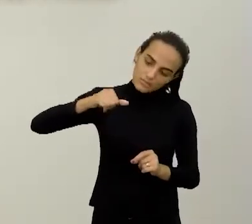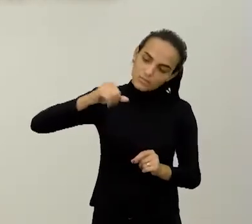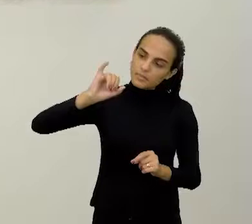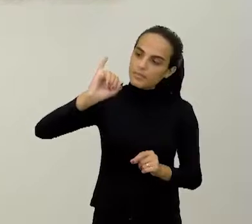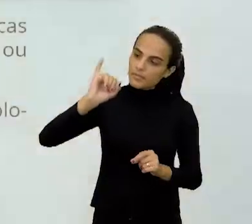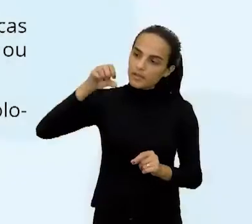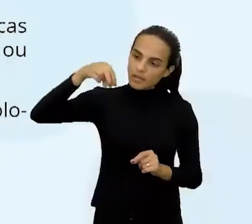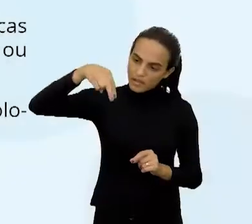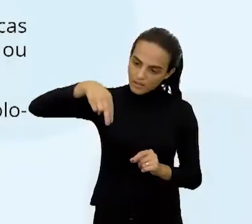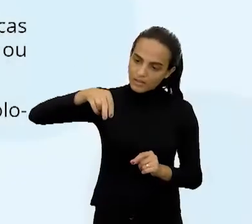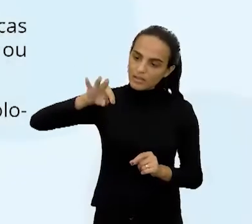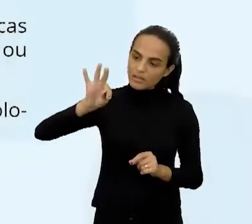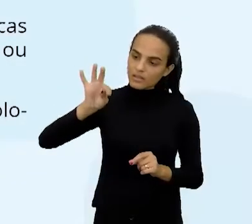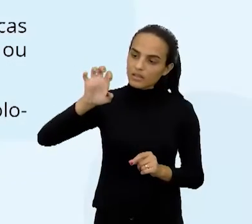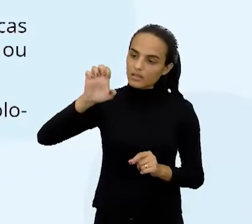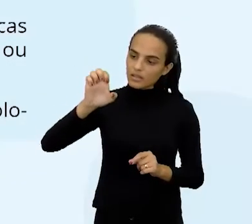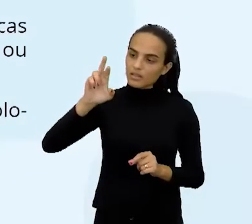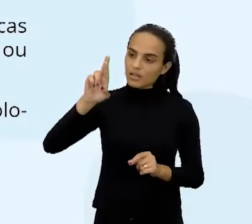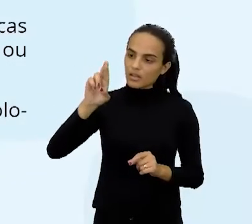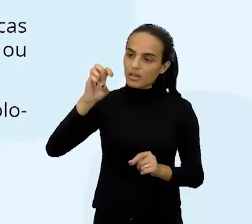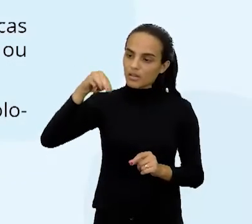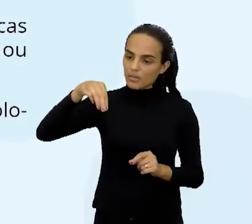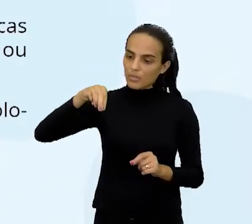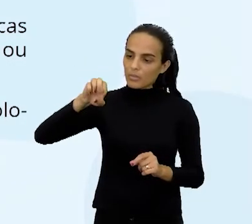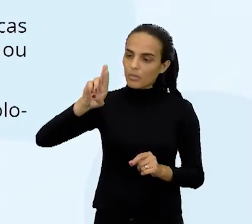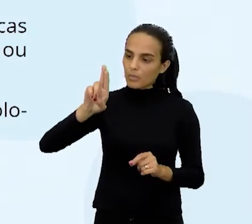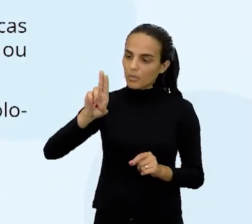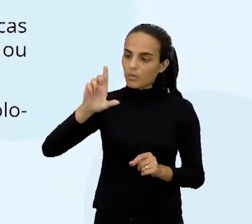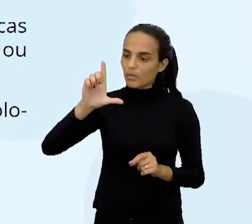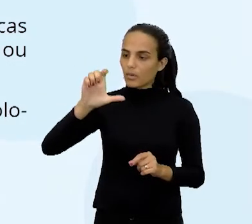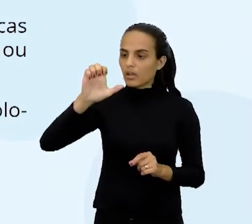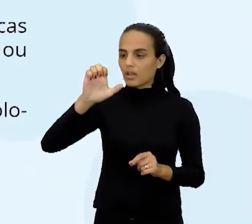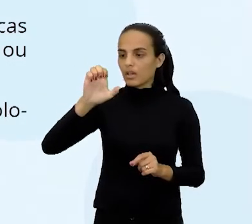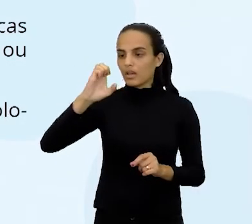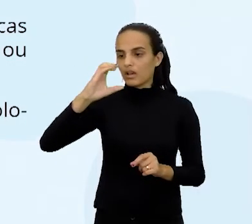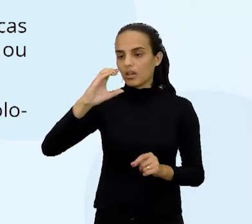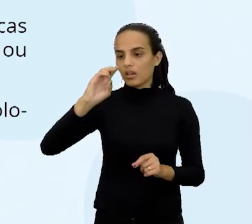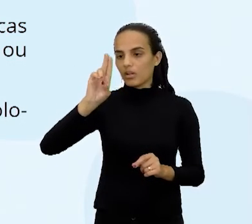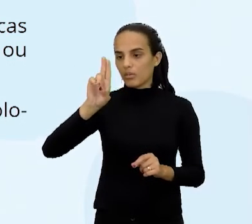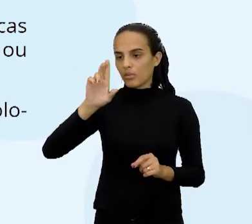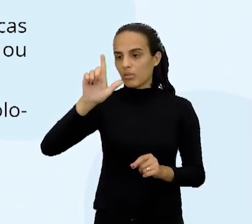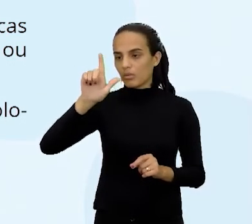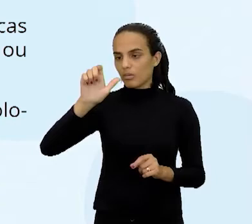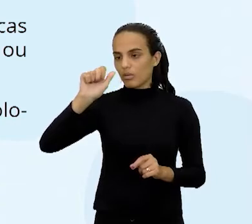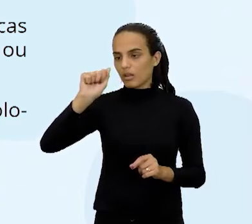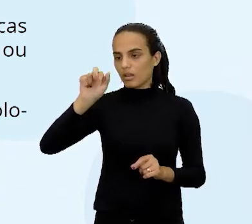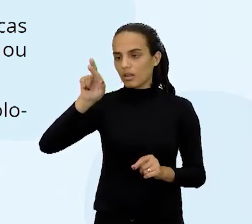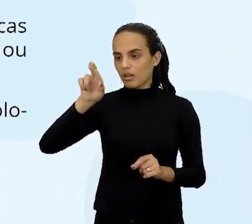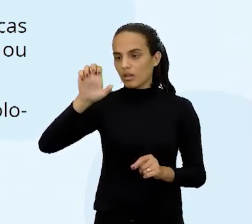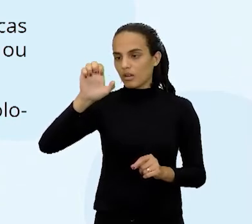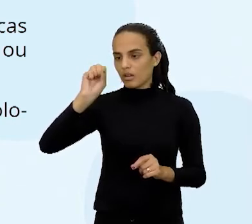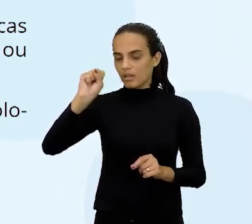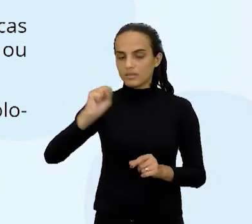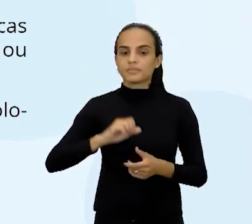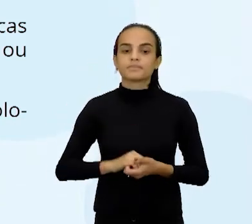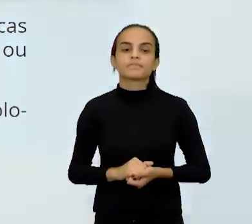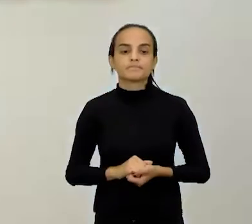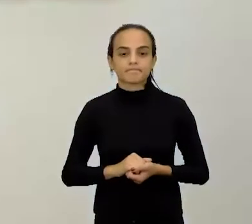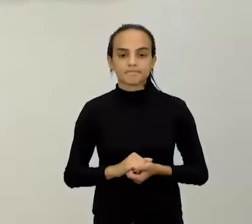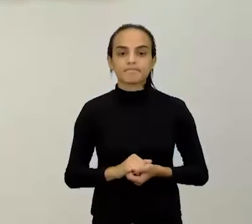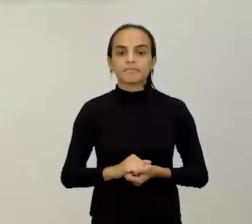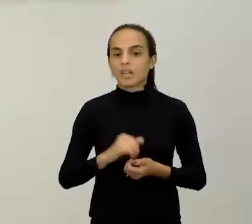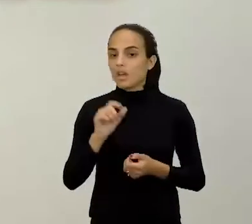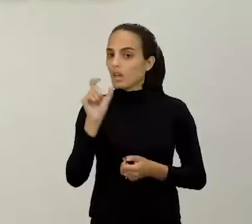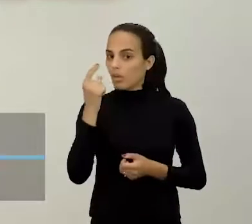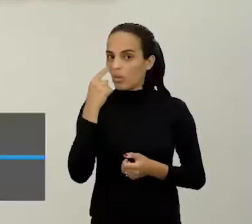elas podem ser dipolo-dipolo, dipolo induzido e ligação de hidrogênio. Então, hoje a gente vai ver um pouquinho da diferença